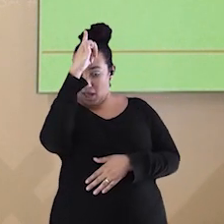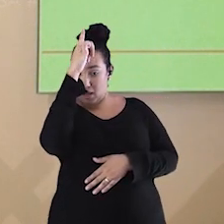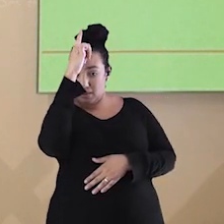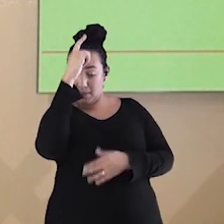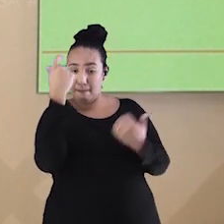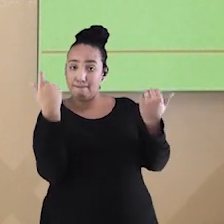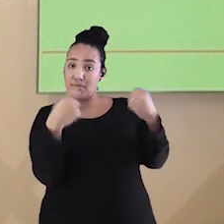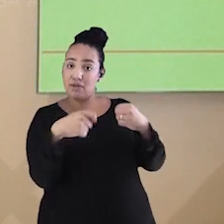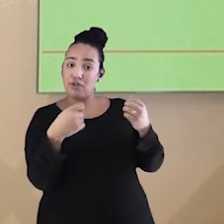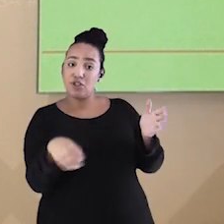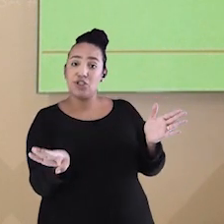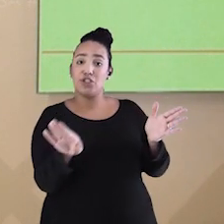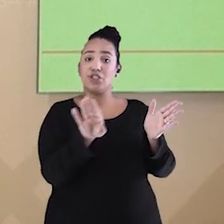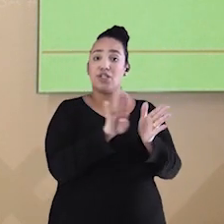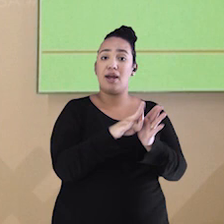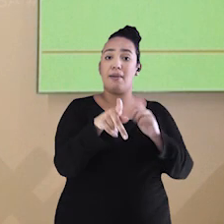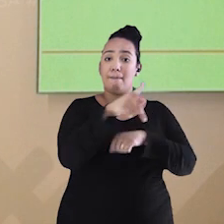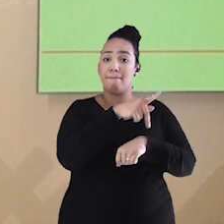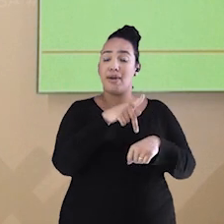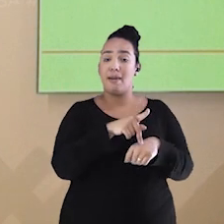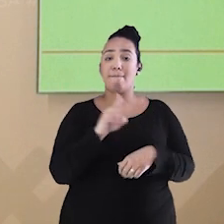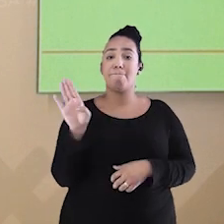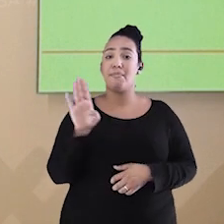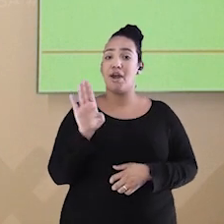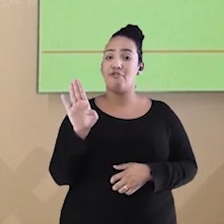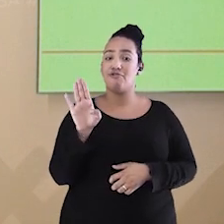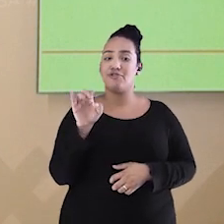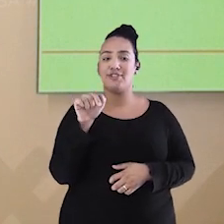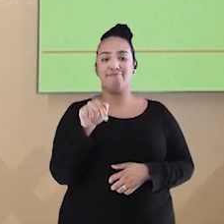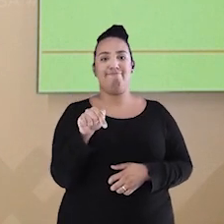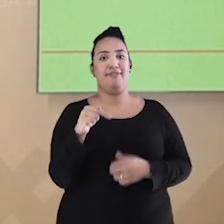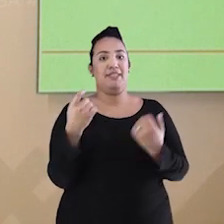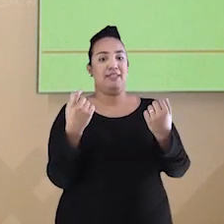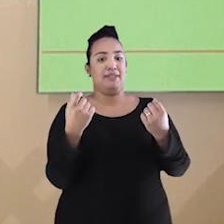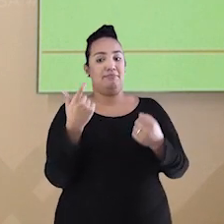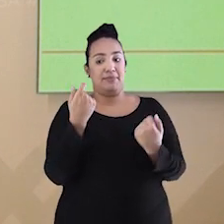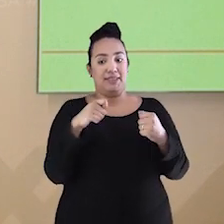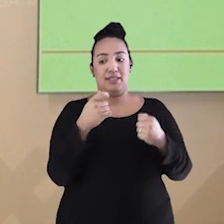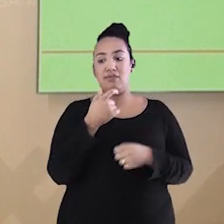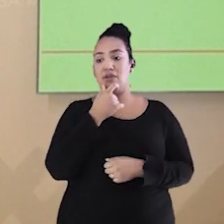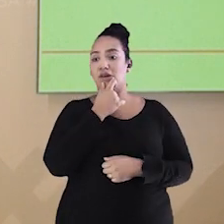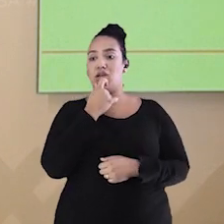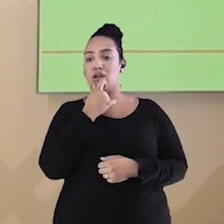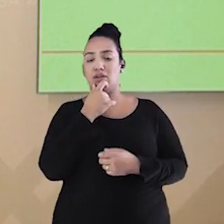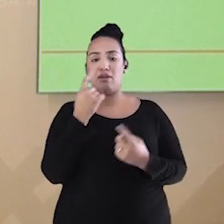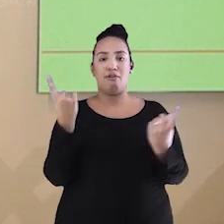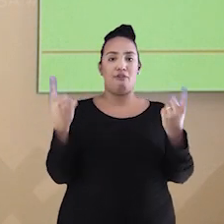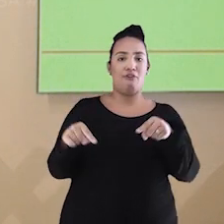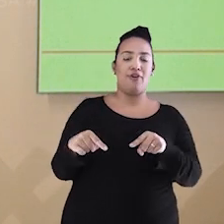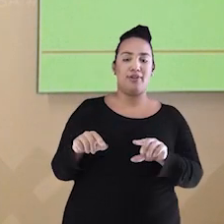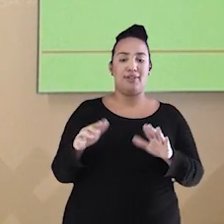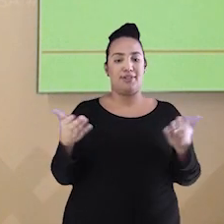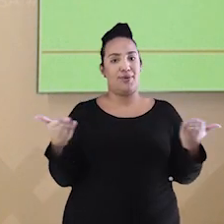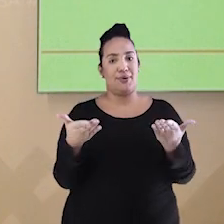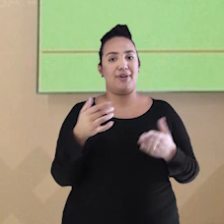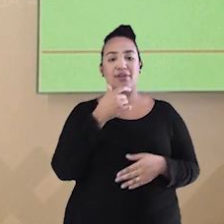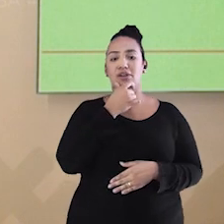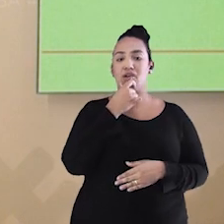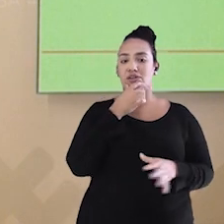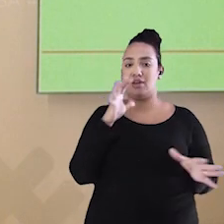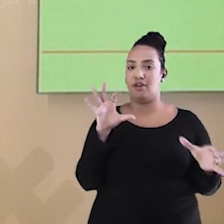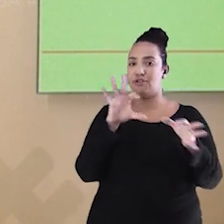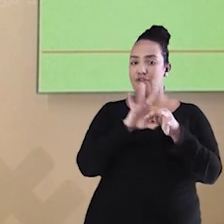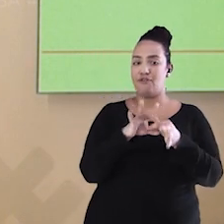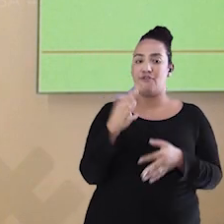era protegida pela Inglaterra. Aí já viu tudo, né? A Inglaterra vai se juntar à França e à Rússia e irá